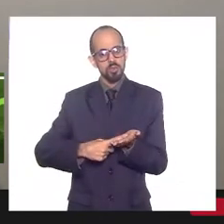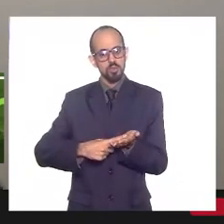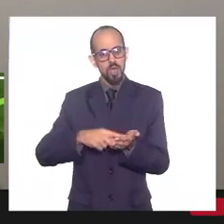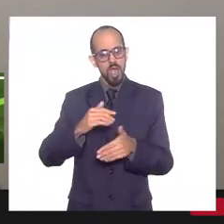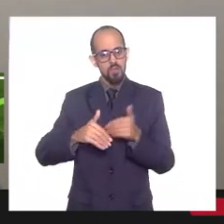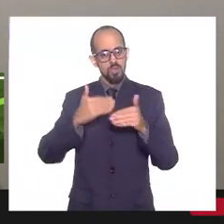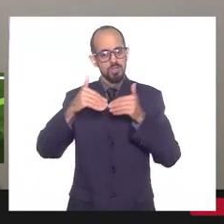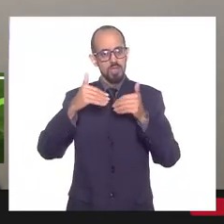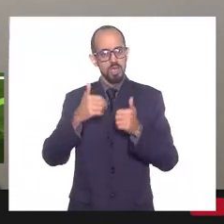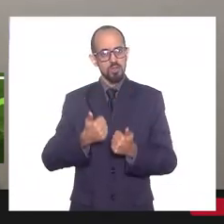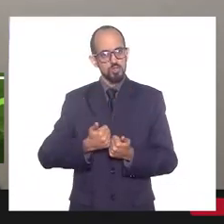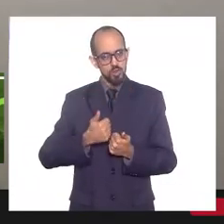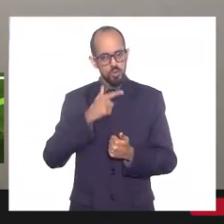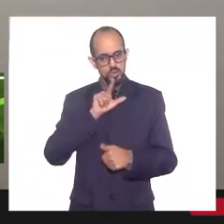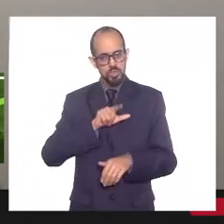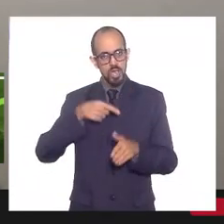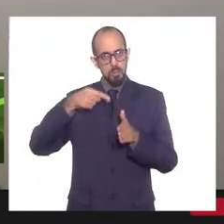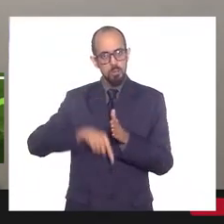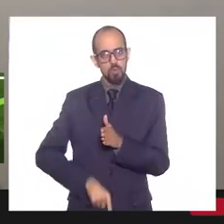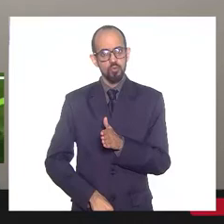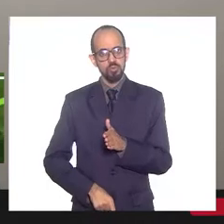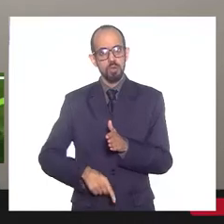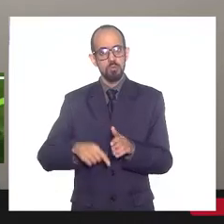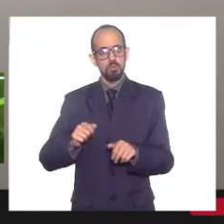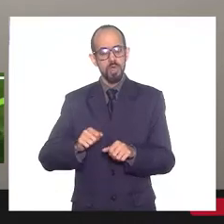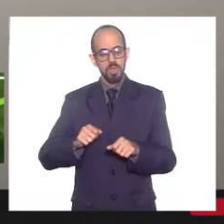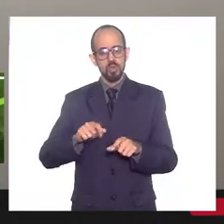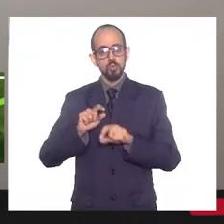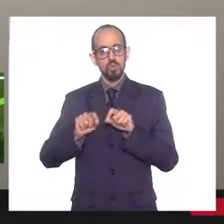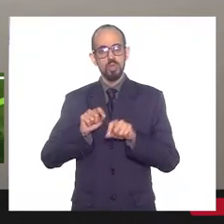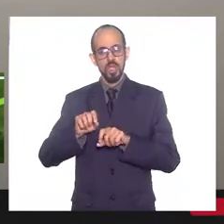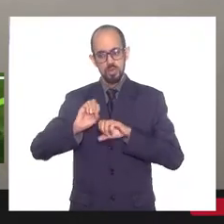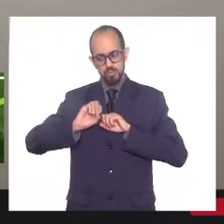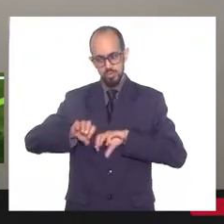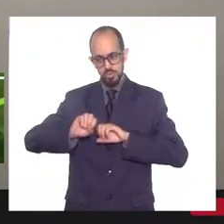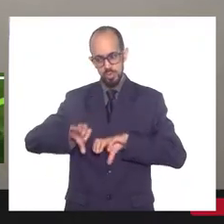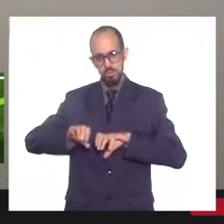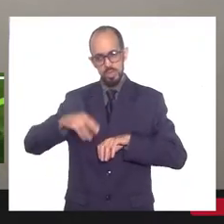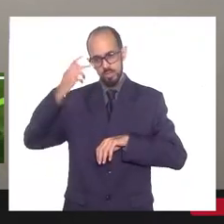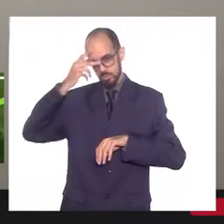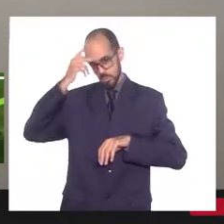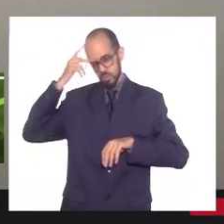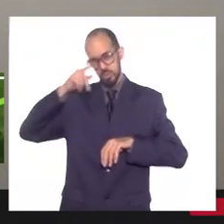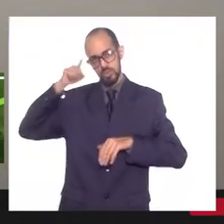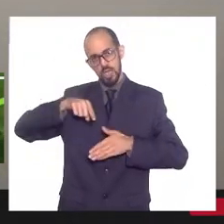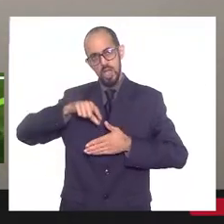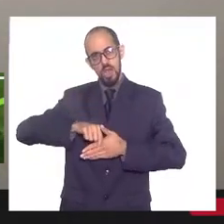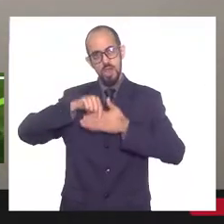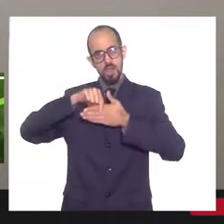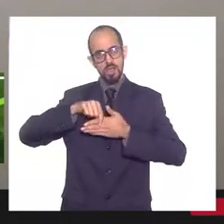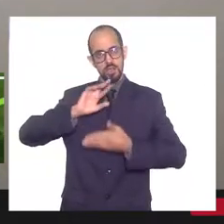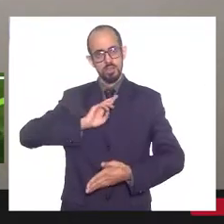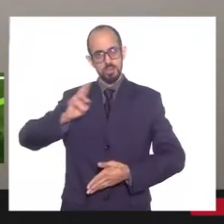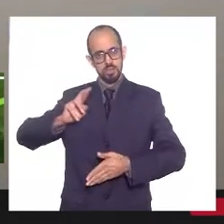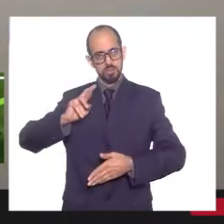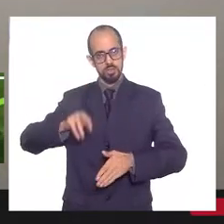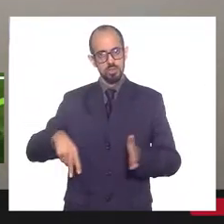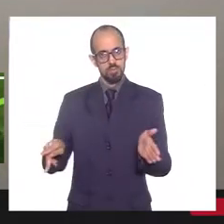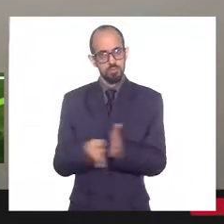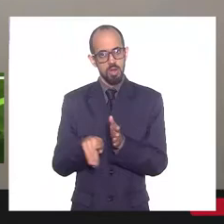garantir aprofundamento na formação daqueles daquelas e serão líderes religiosos das Comunidades